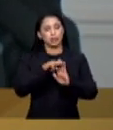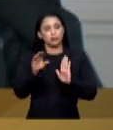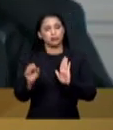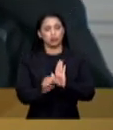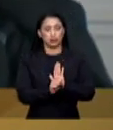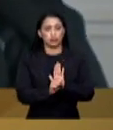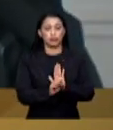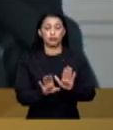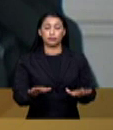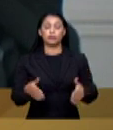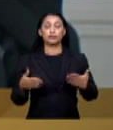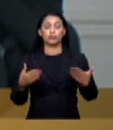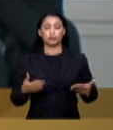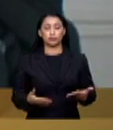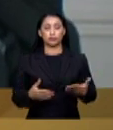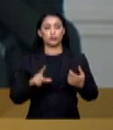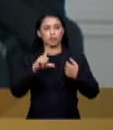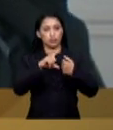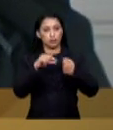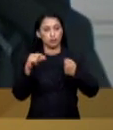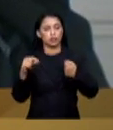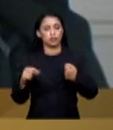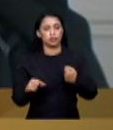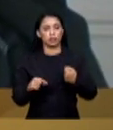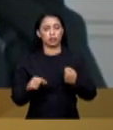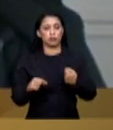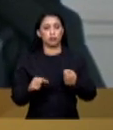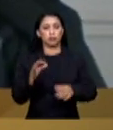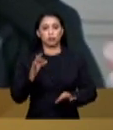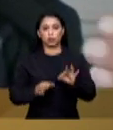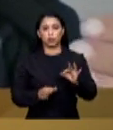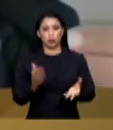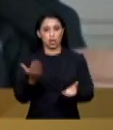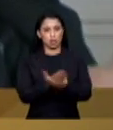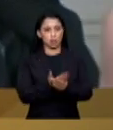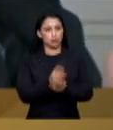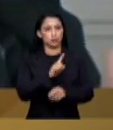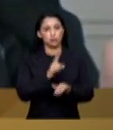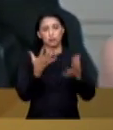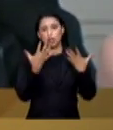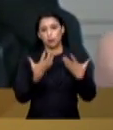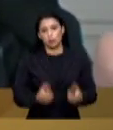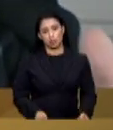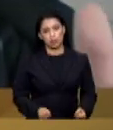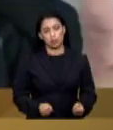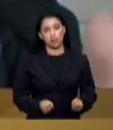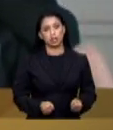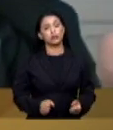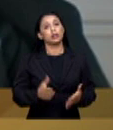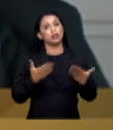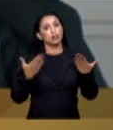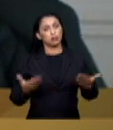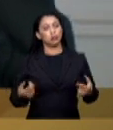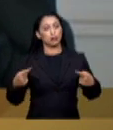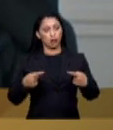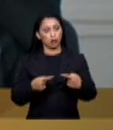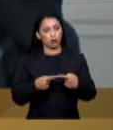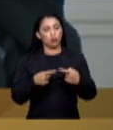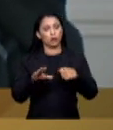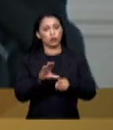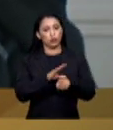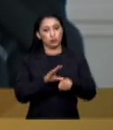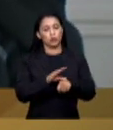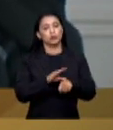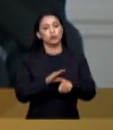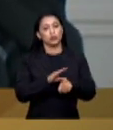segurança. Então, nesses artigos, julgo improcedente a ação, consequentemente declarando a